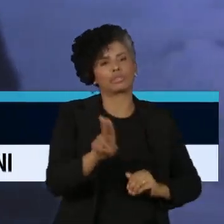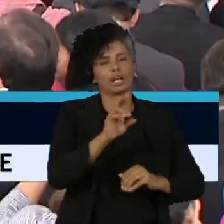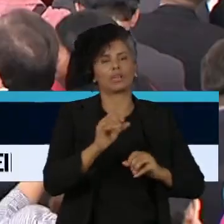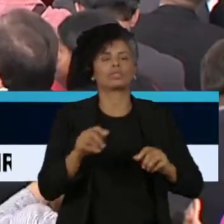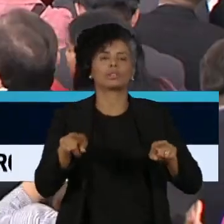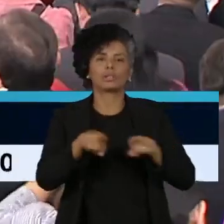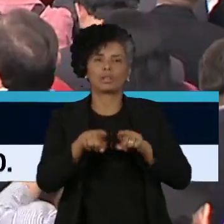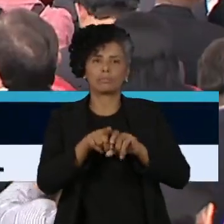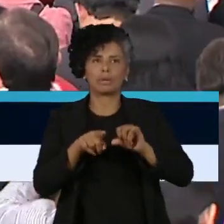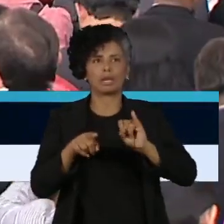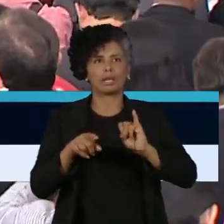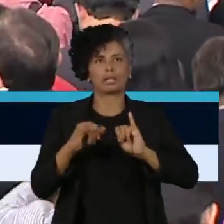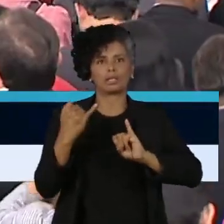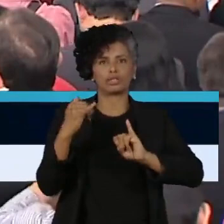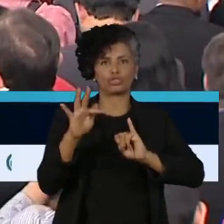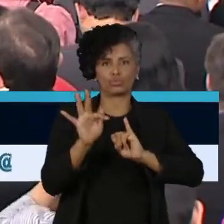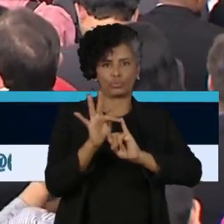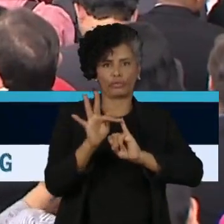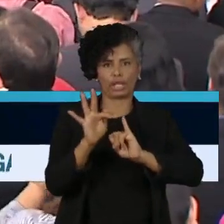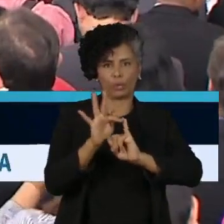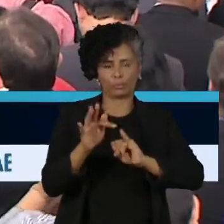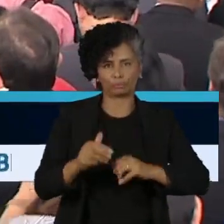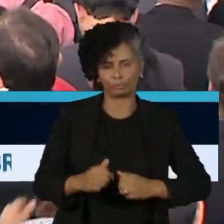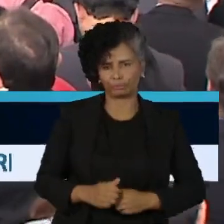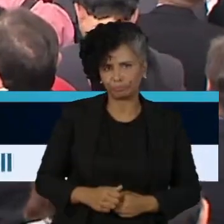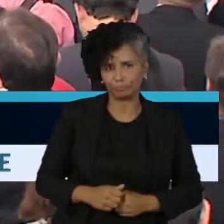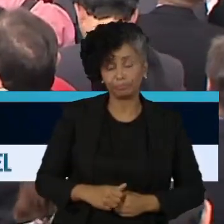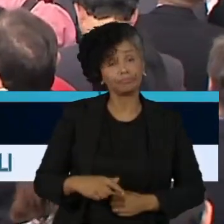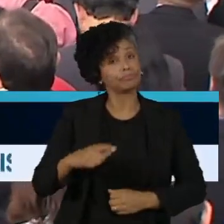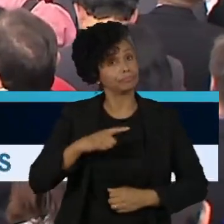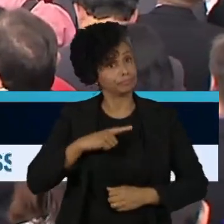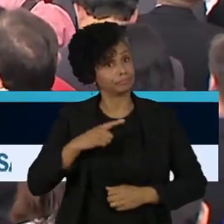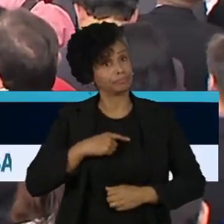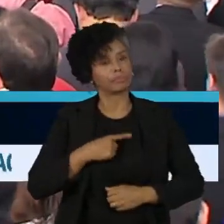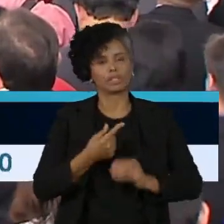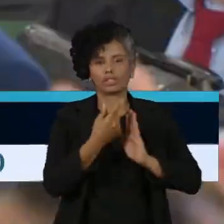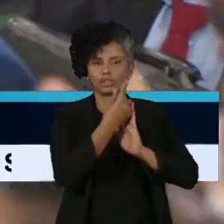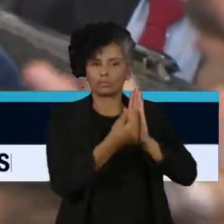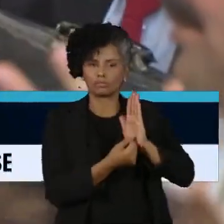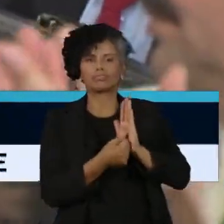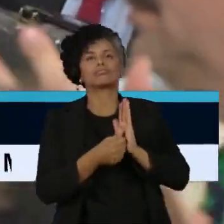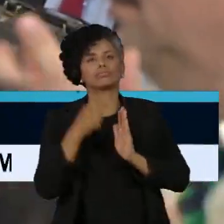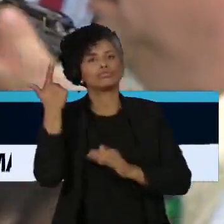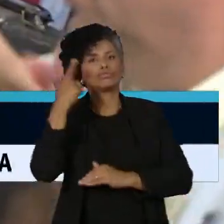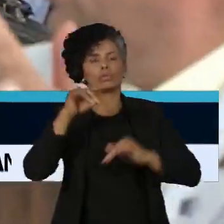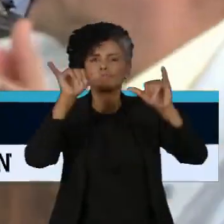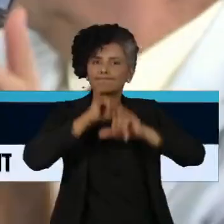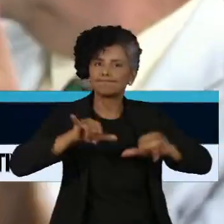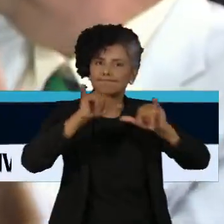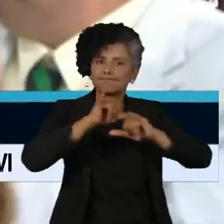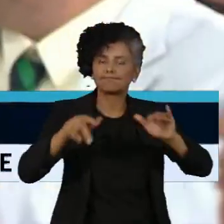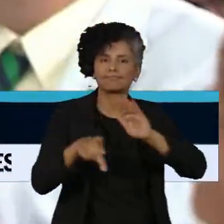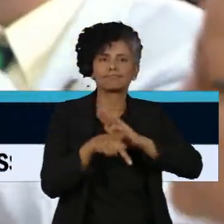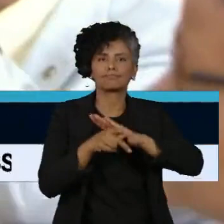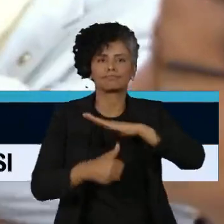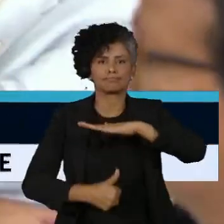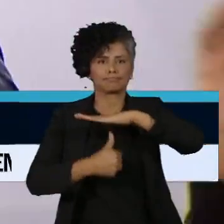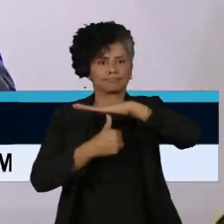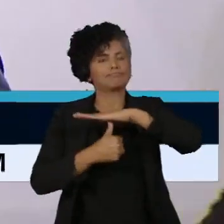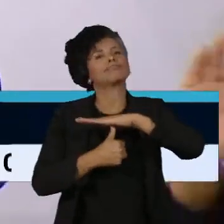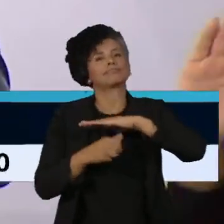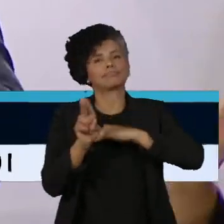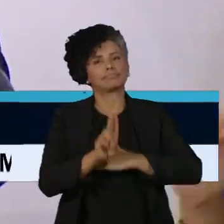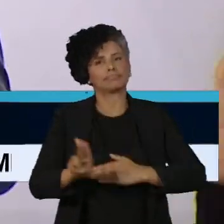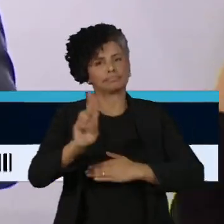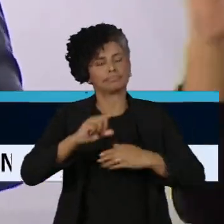federais. A recomposição do orçamento foi anunciada em um evento com reitores de universidades e institutos federais.